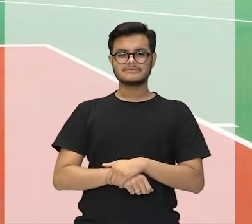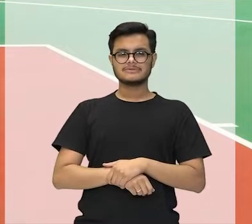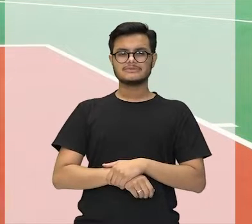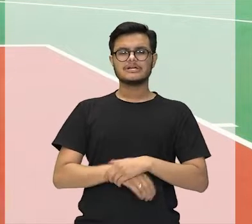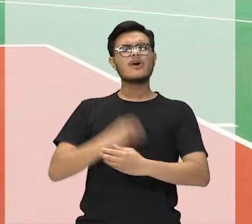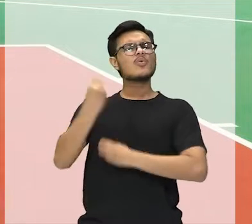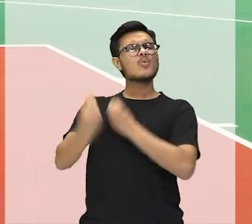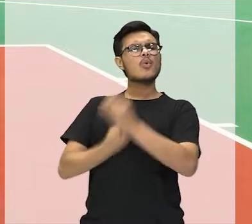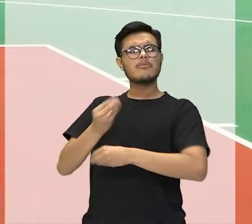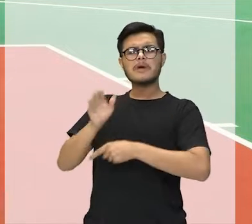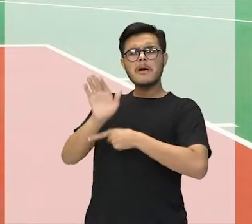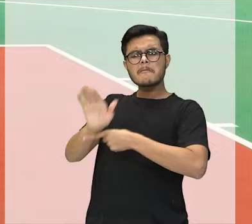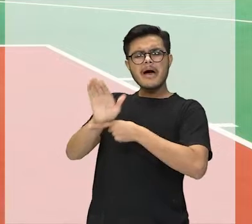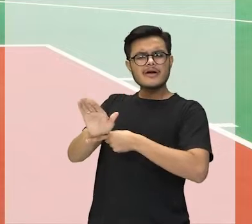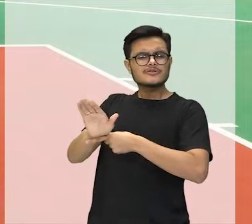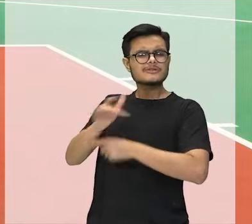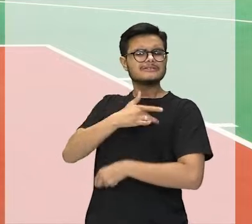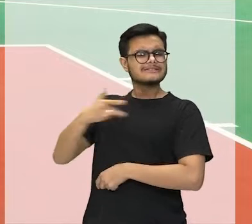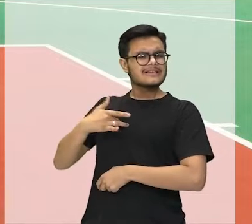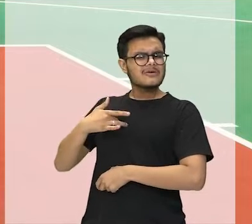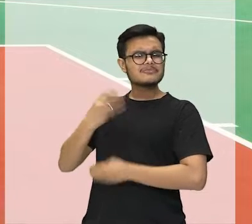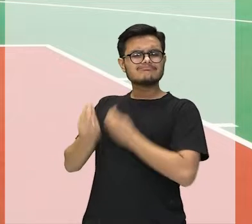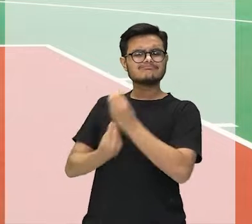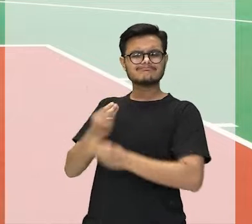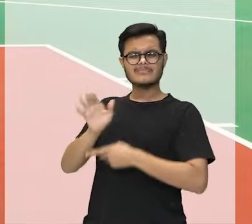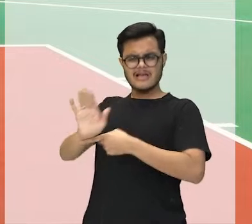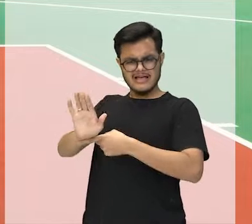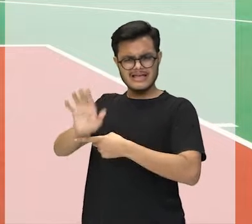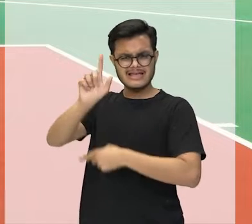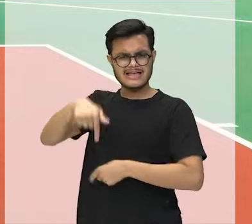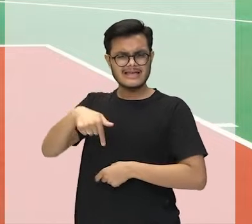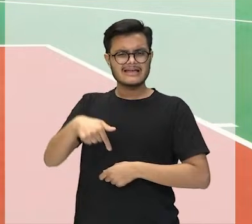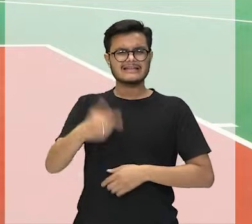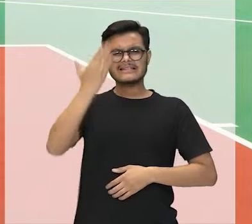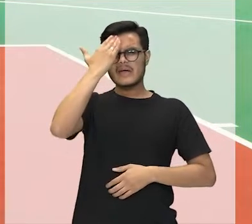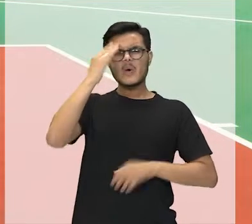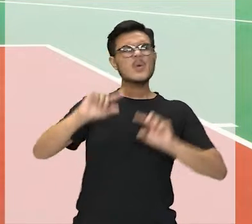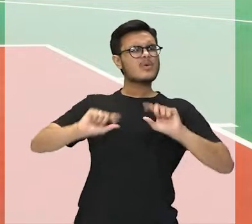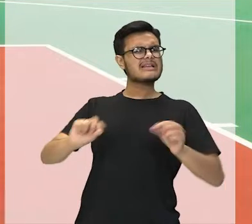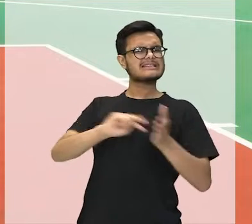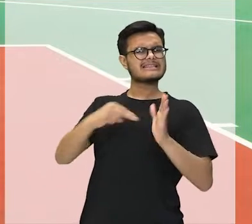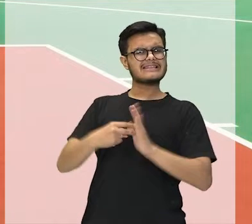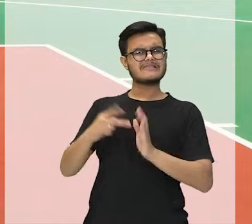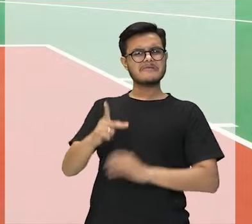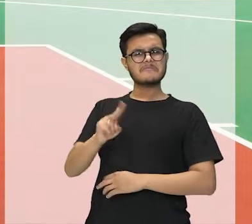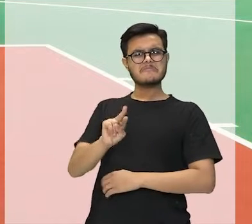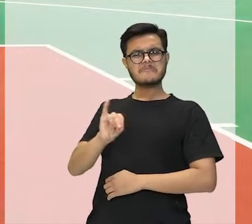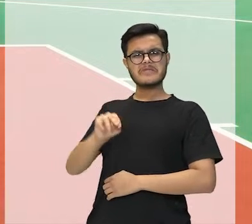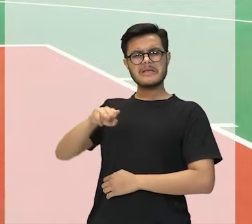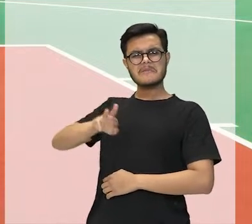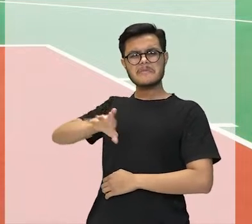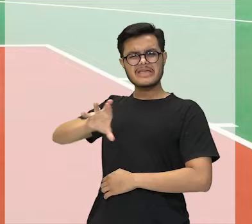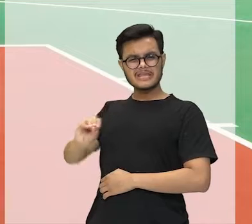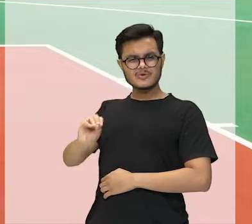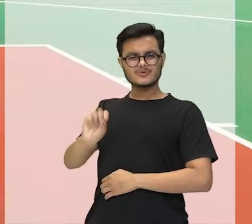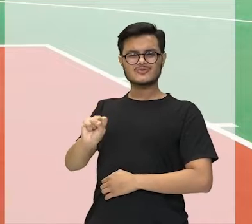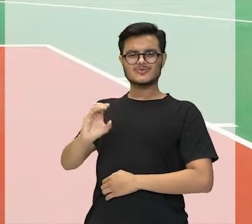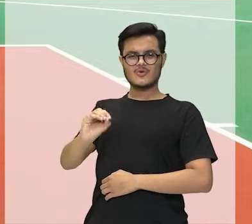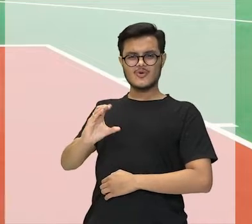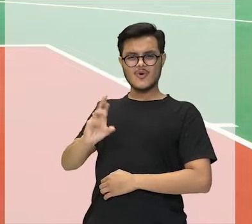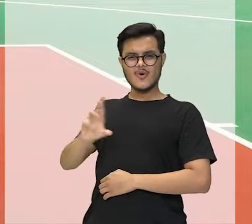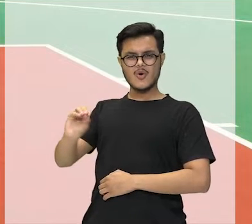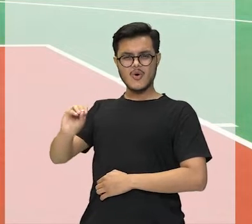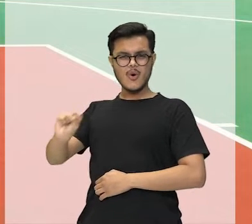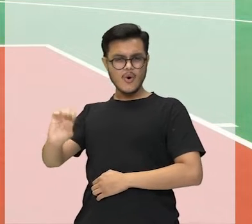Sabe prestar os primeiros socorros? Ixi, o que será que é primeiros socorros? Vocês sabem? Se não sabem, não se preocupem, porque